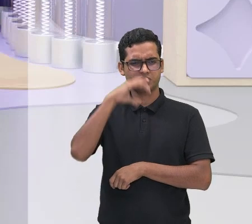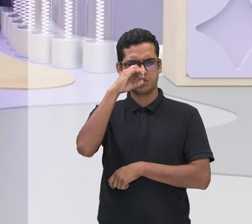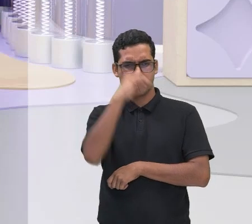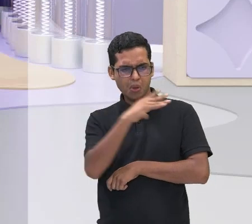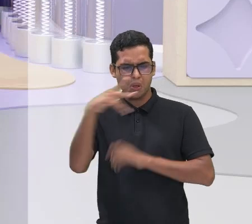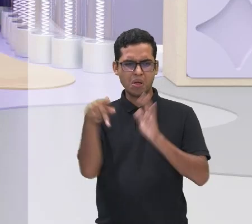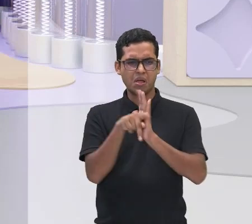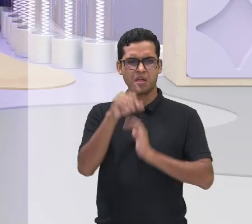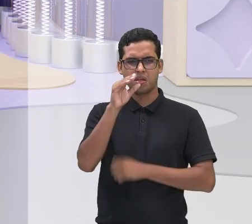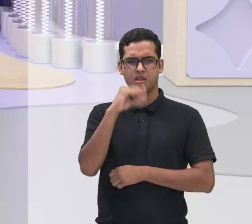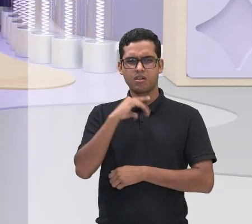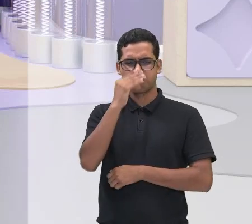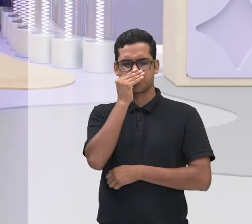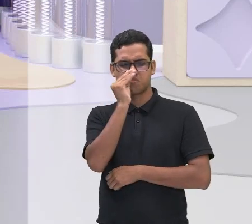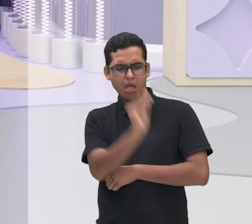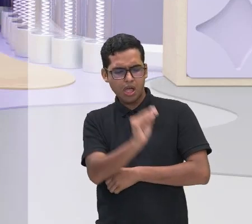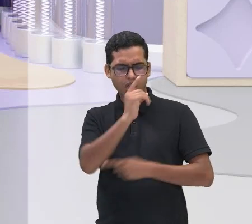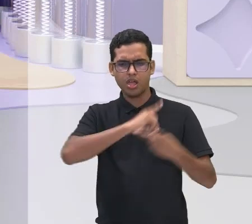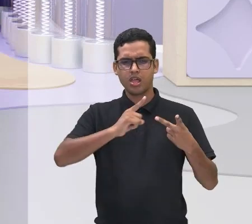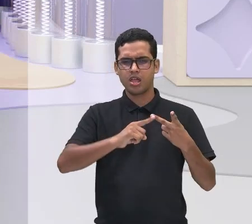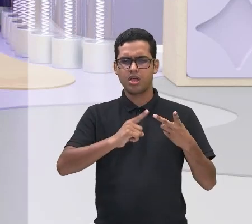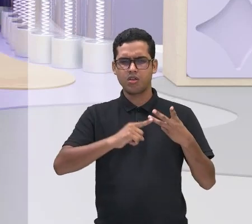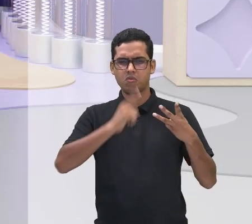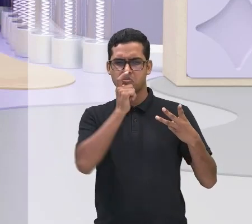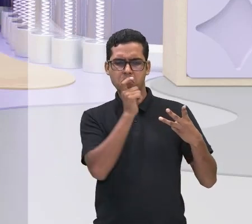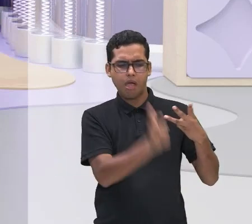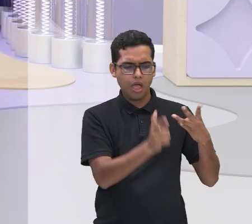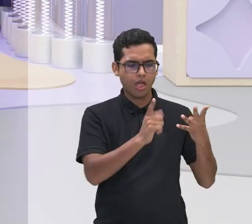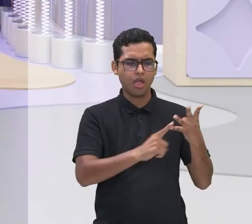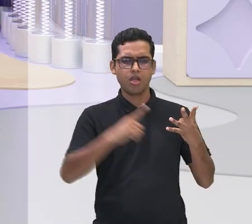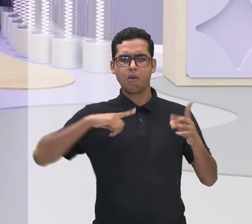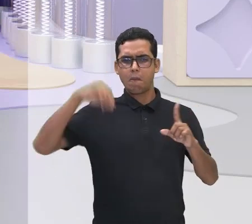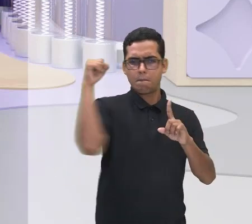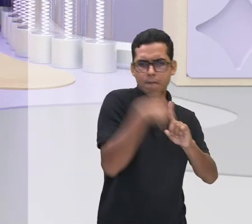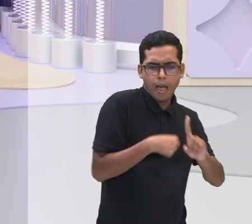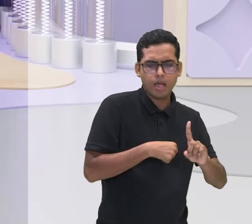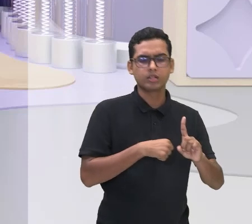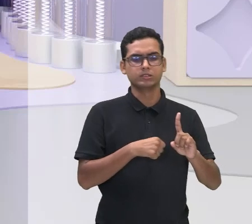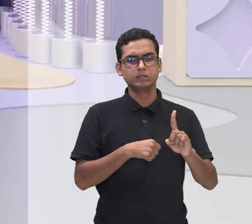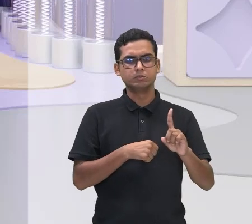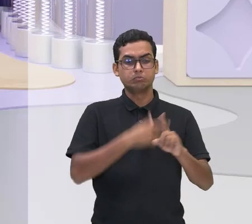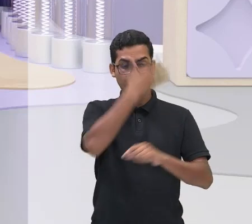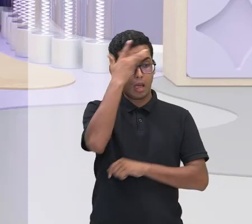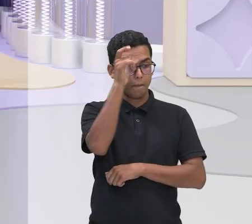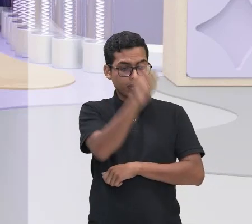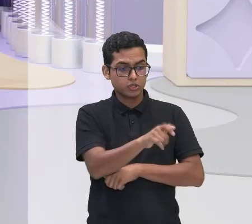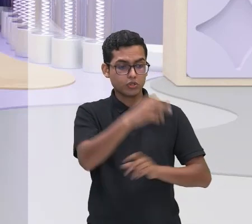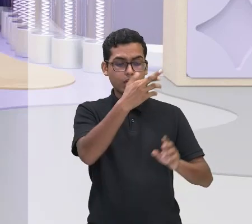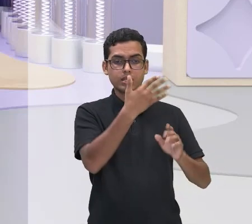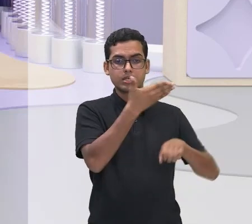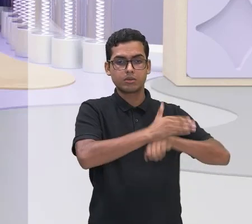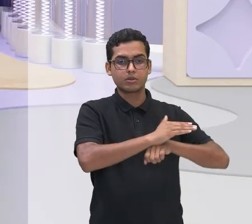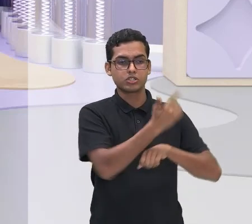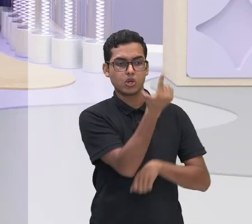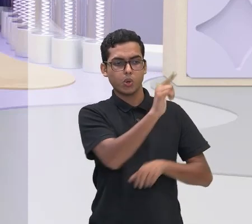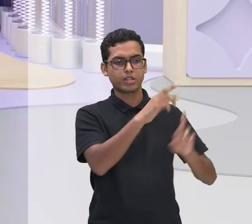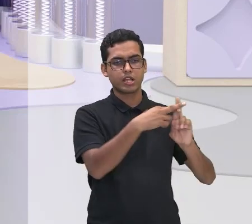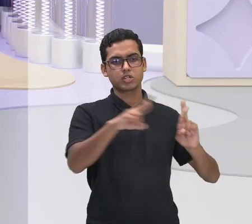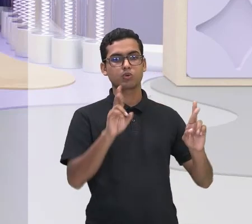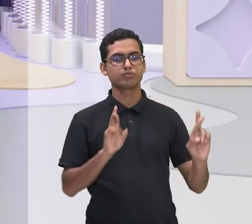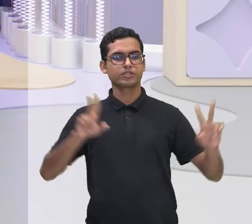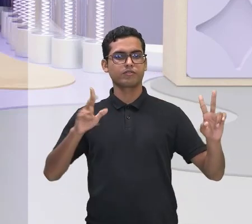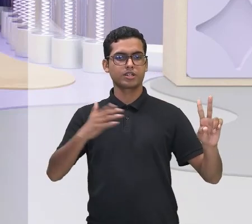rechaça, agride aquela religião ou aquela pessoa que pratica uma religião diferente da